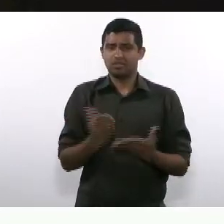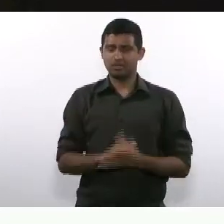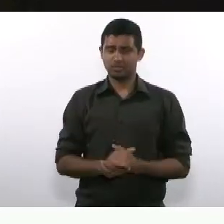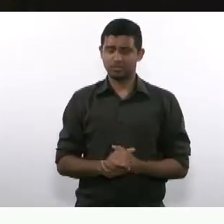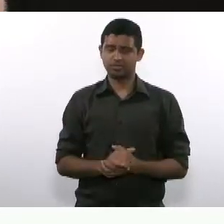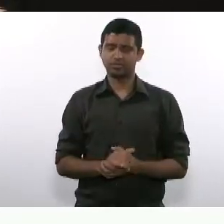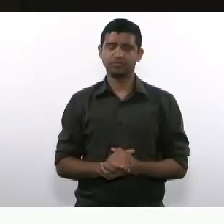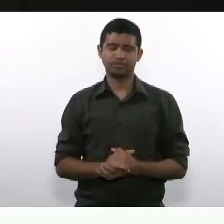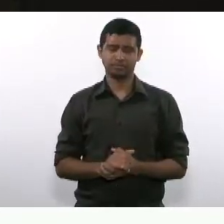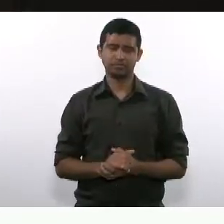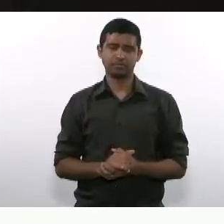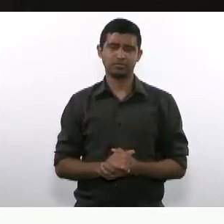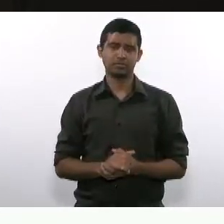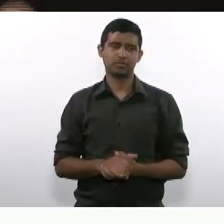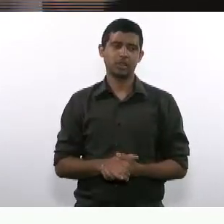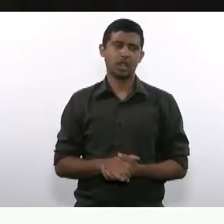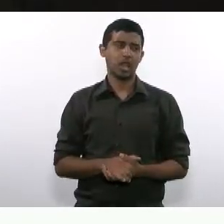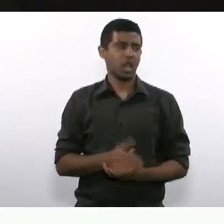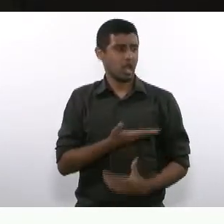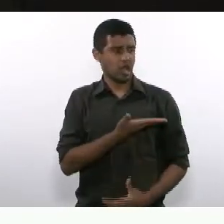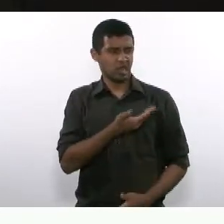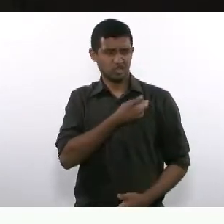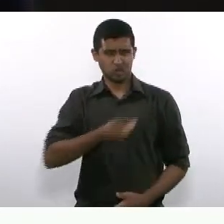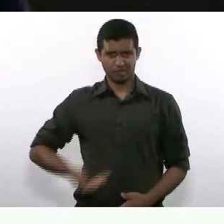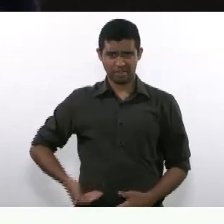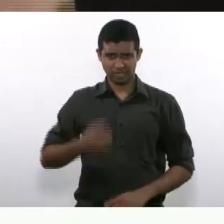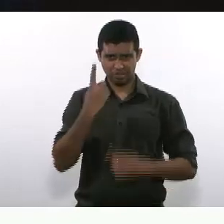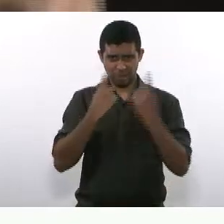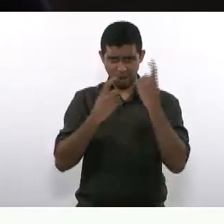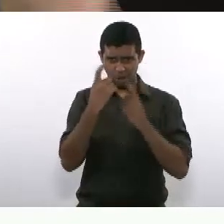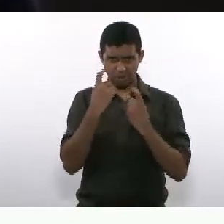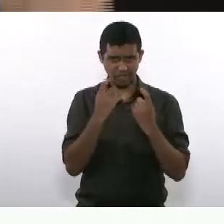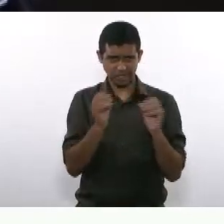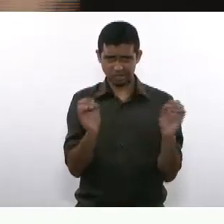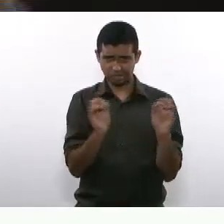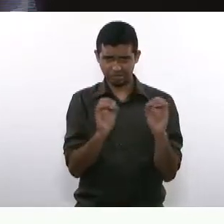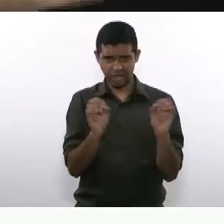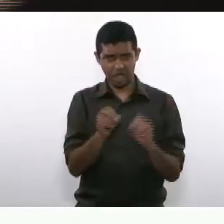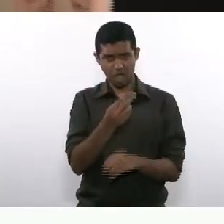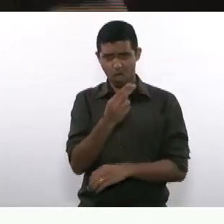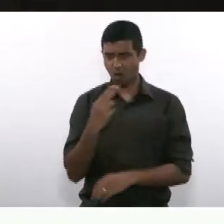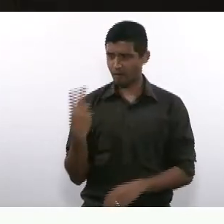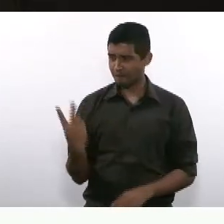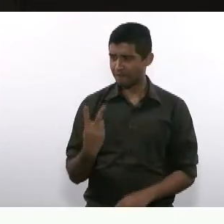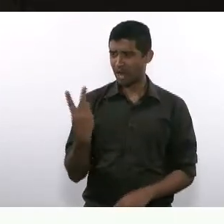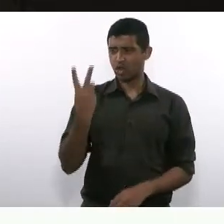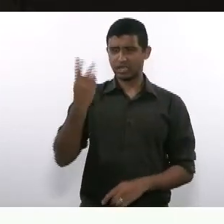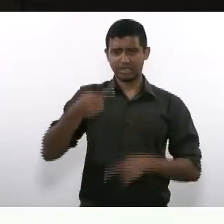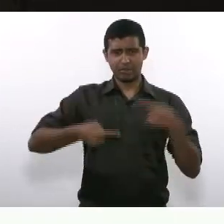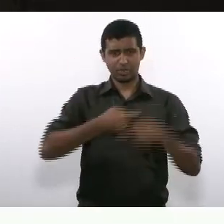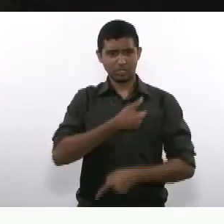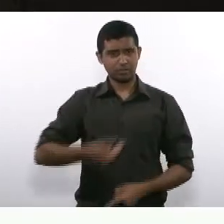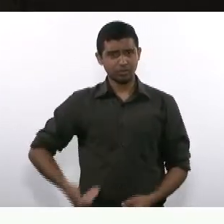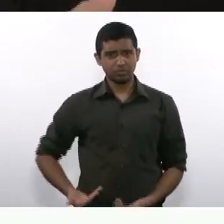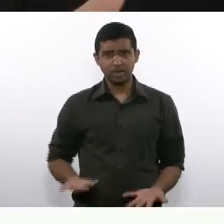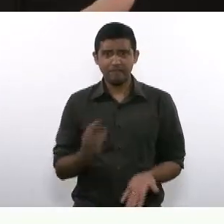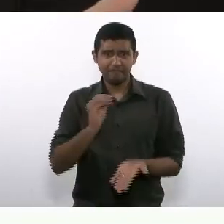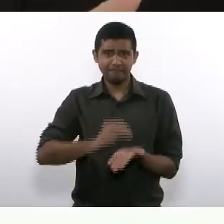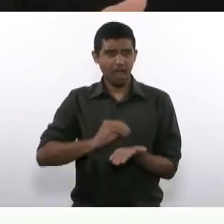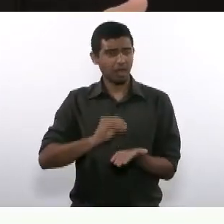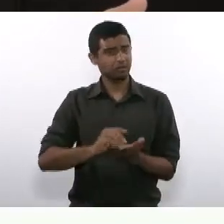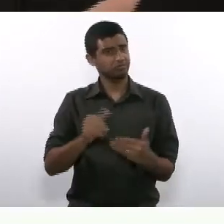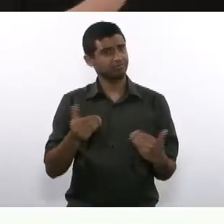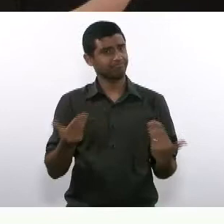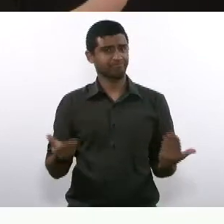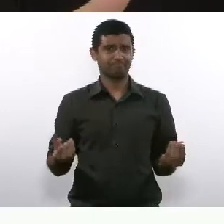preocupação dos nossos governantes de como valorização dessas políticas públicas, entendeu? Então, é